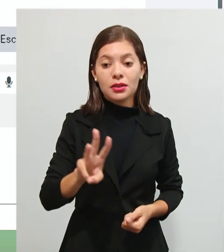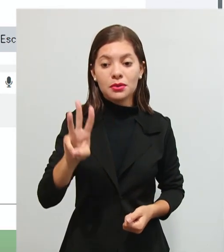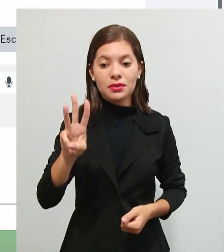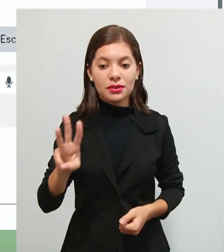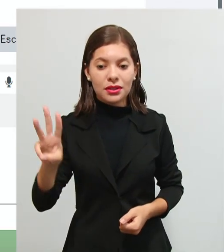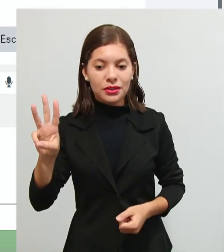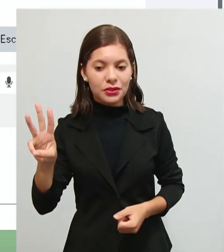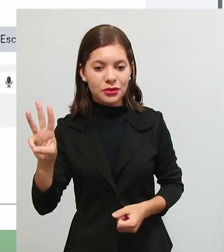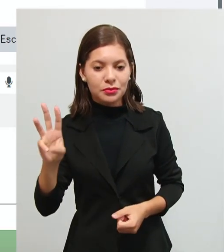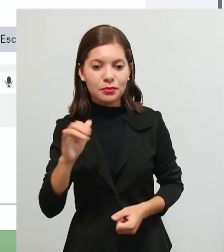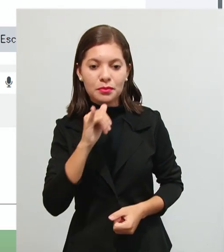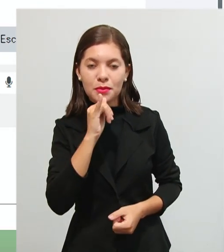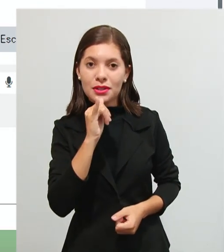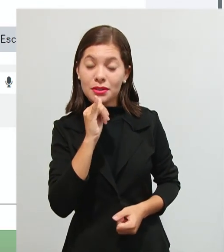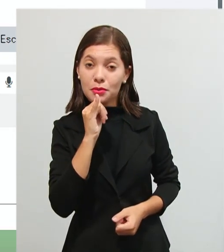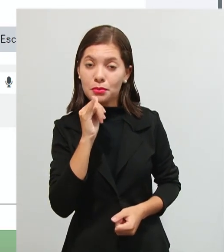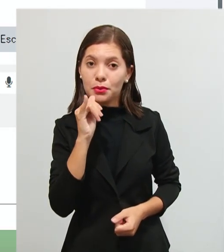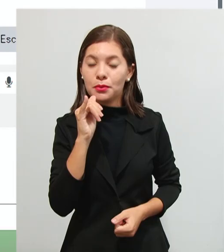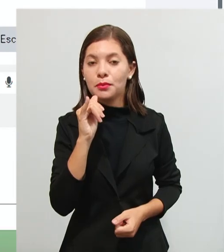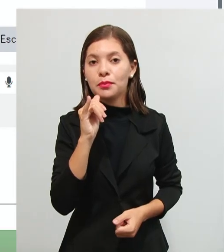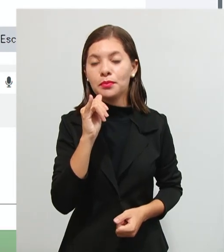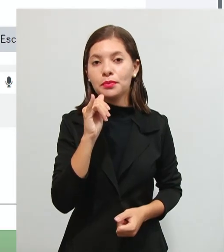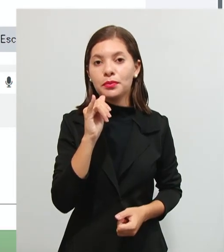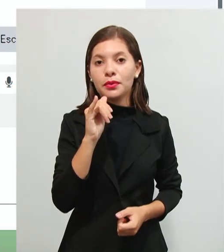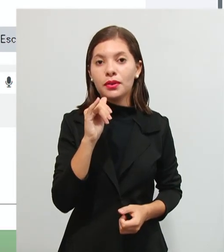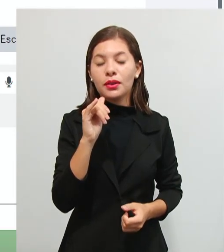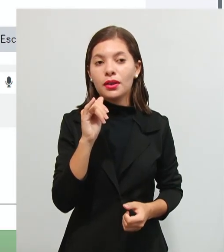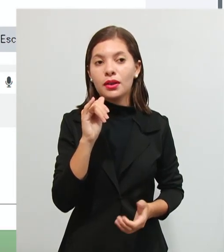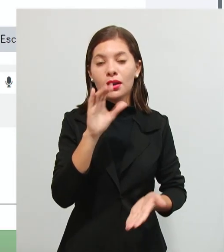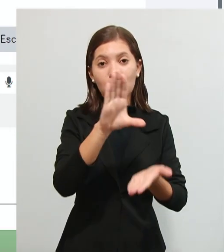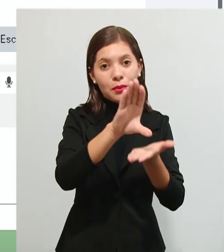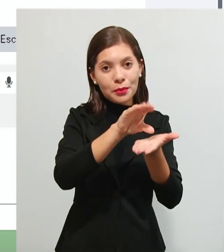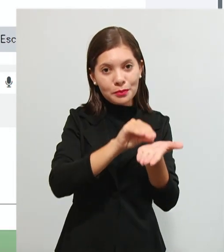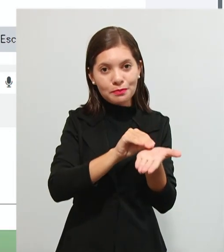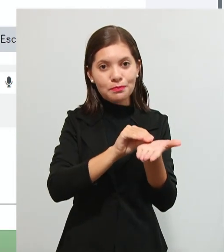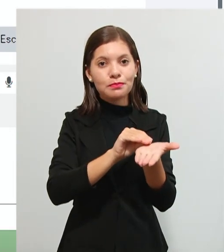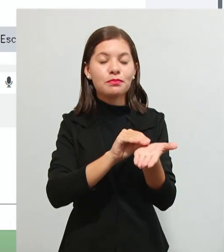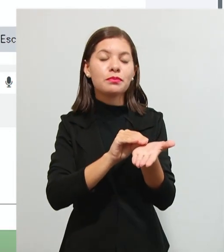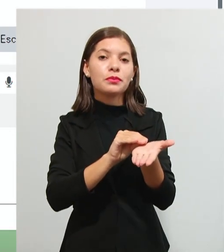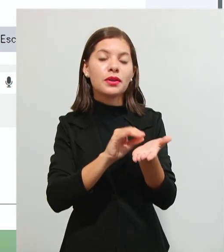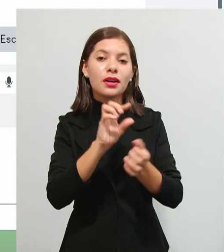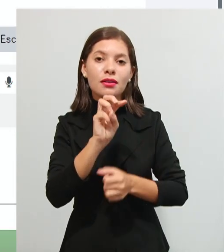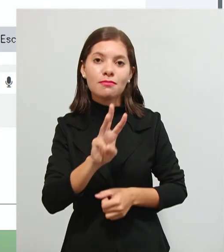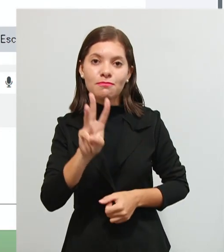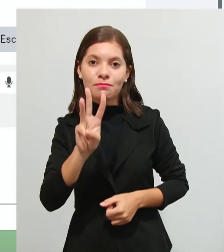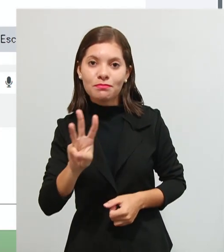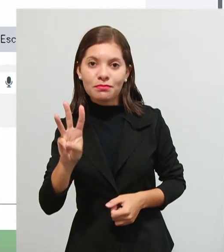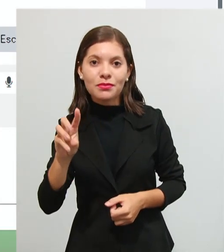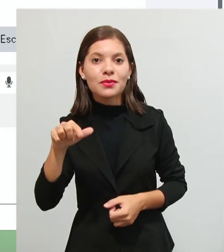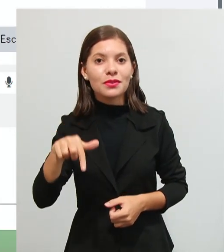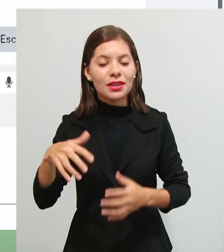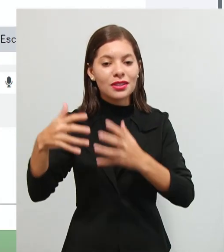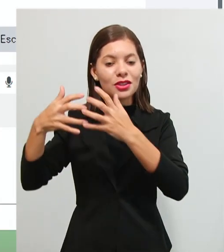Digamos que eu saiba o endereço, eu já tenha copiado o endereço, e esse endereço vai ser o site do IFRO,